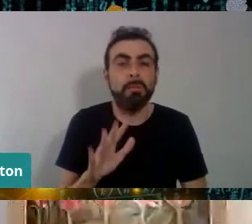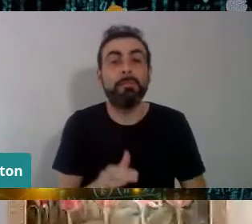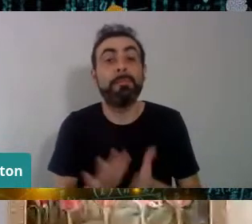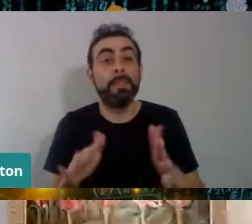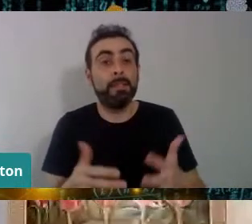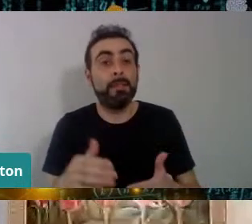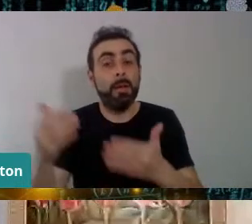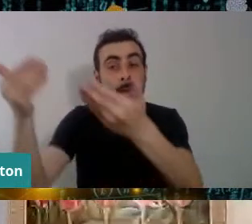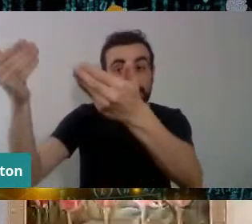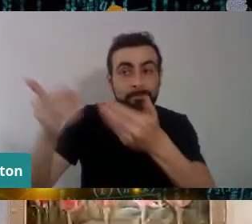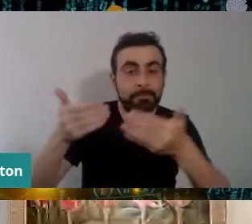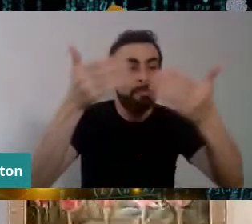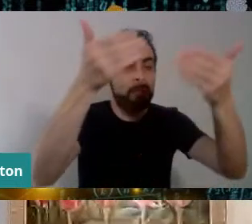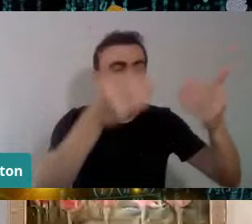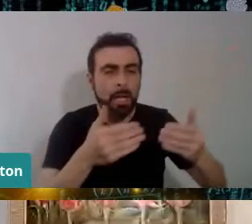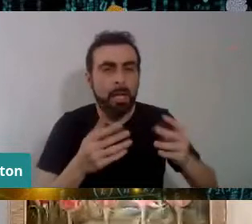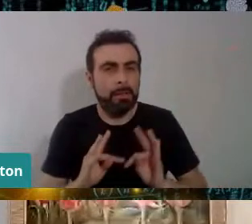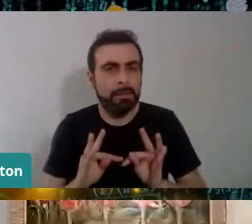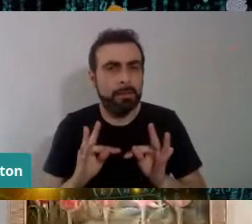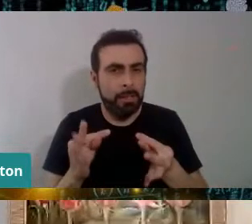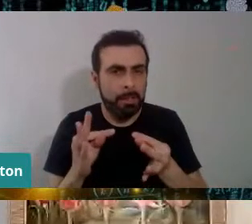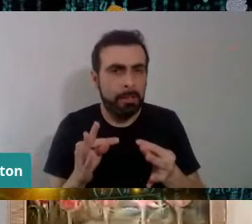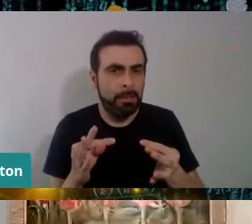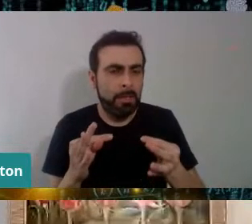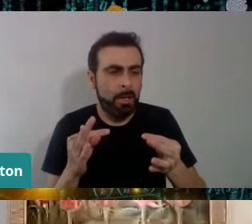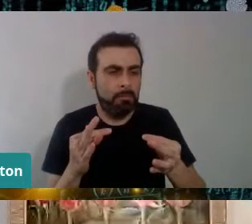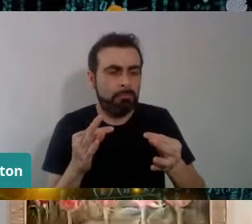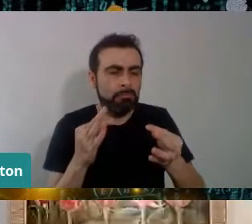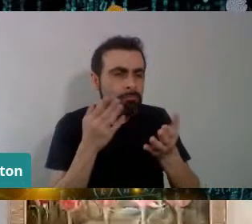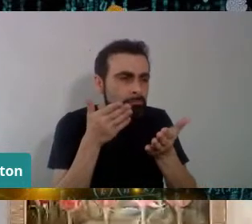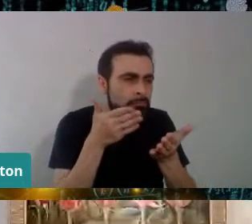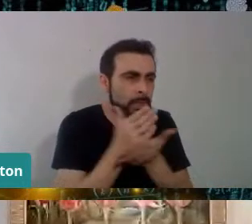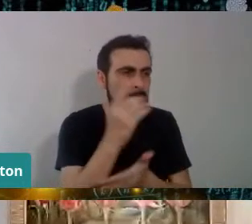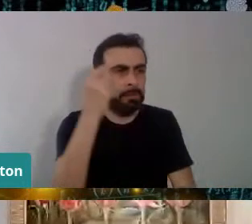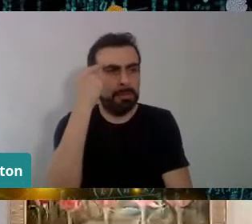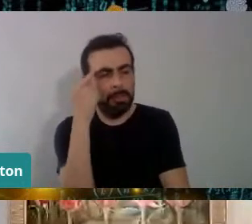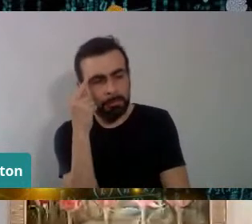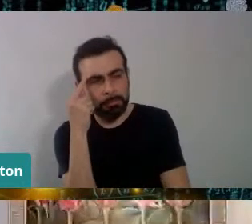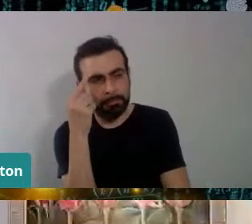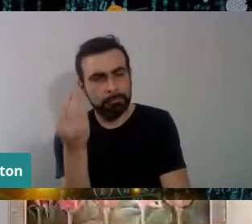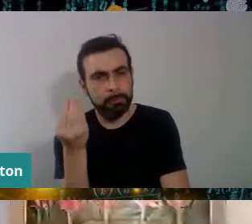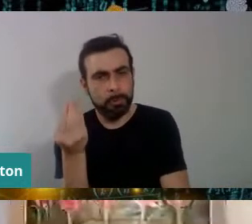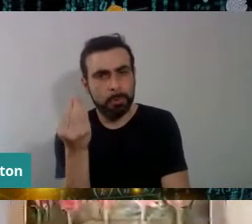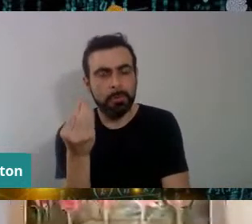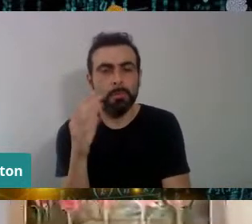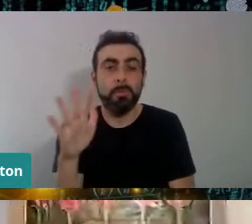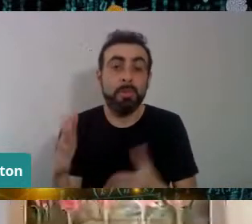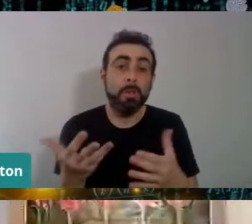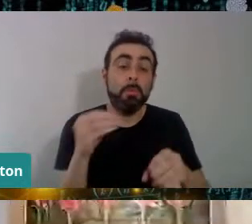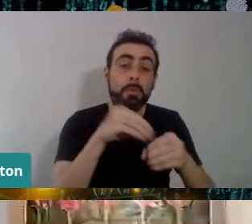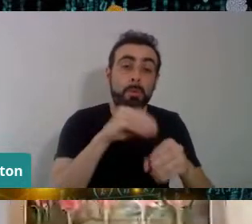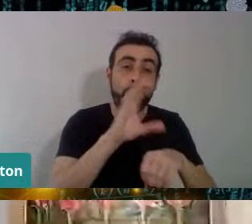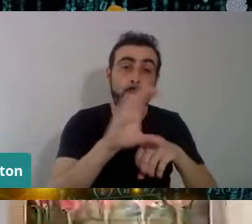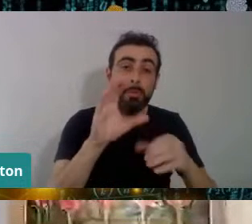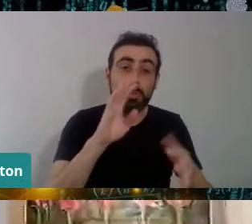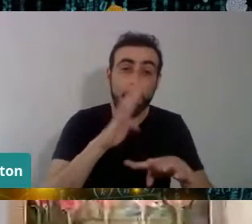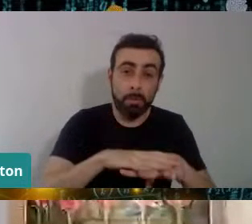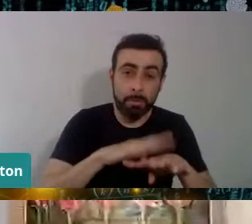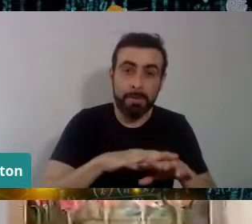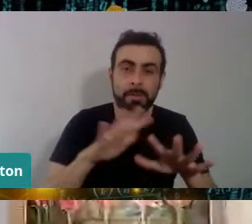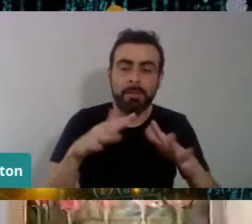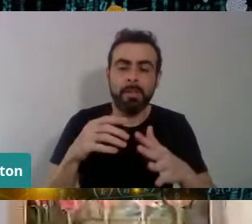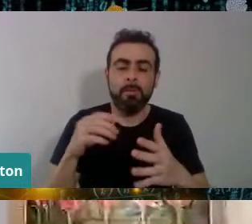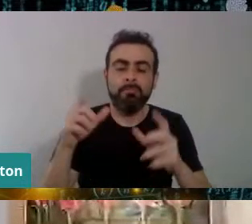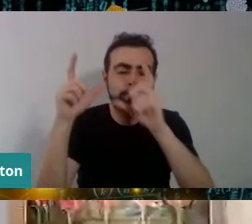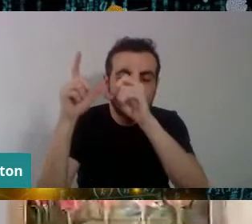a visita técnica para aprovar o curso, ou não, né? De matemática, né? Então nós tínhamos... Nós estávamos vendo uma